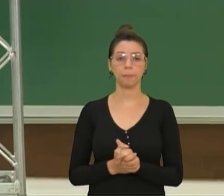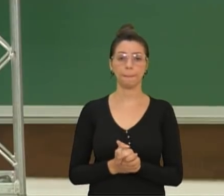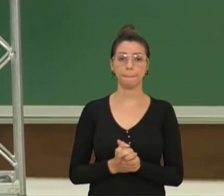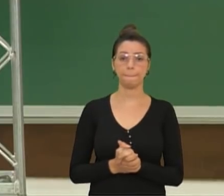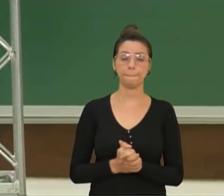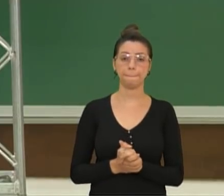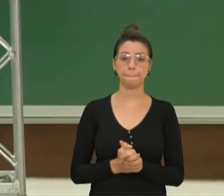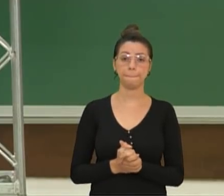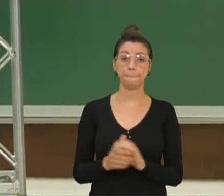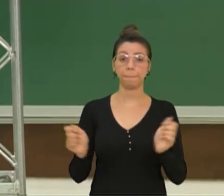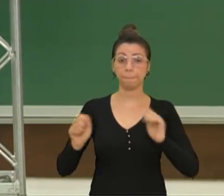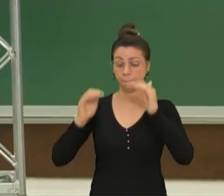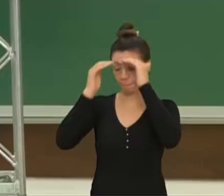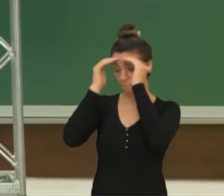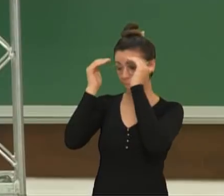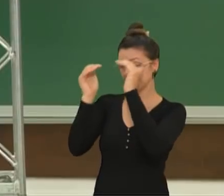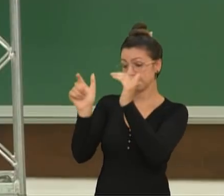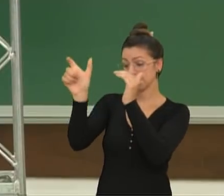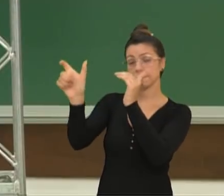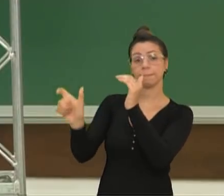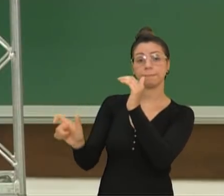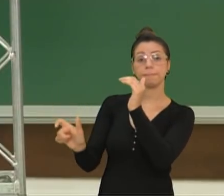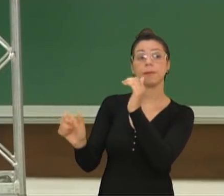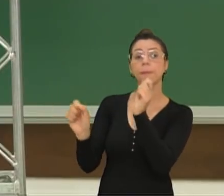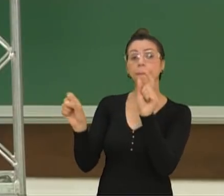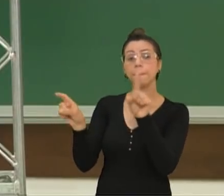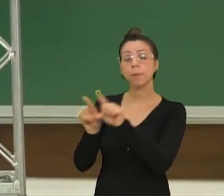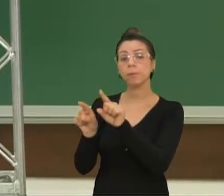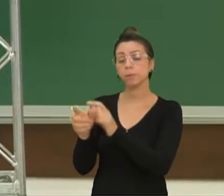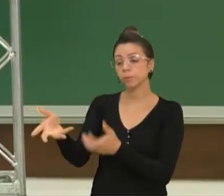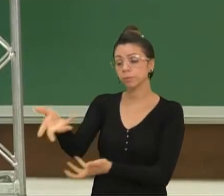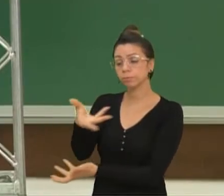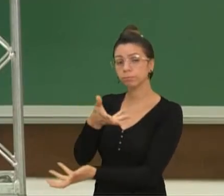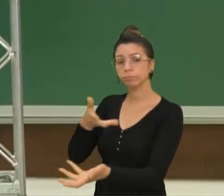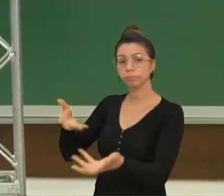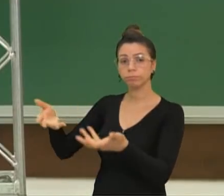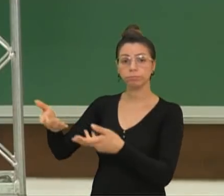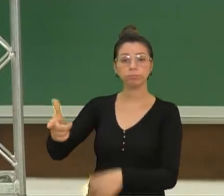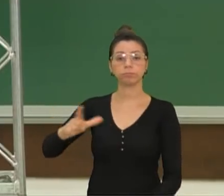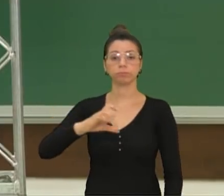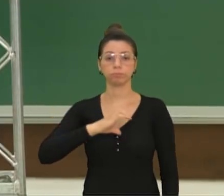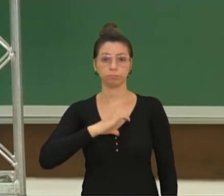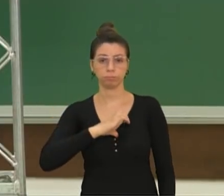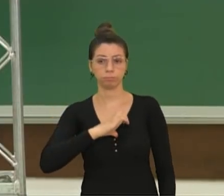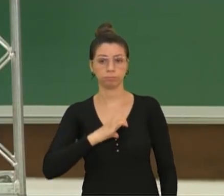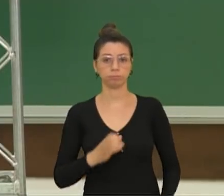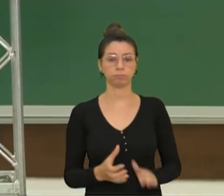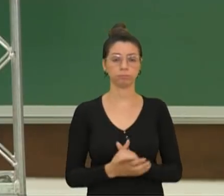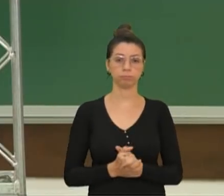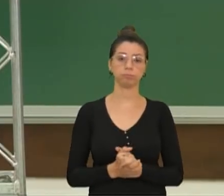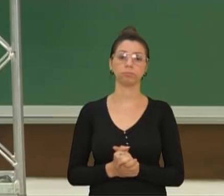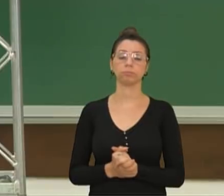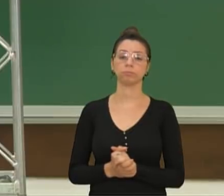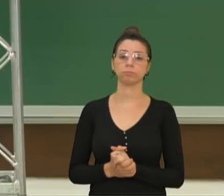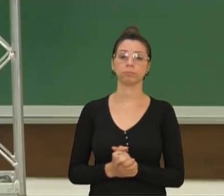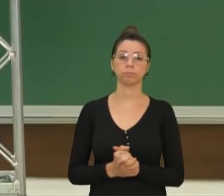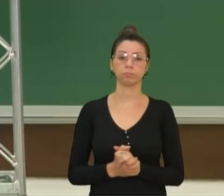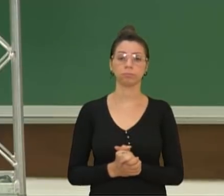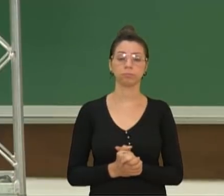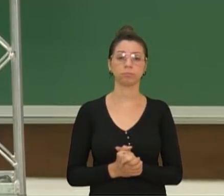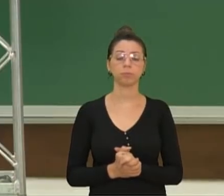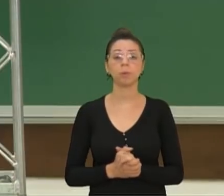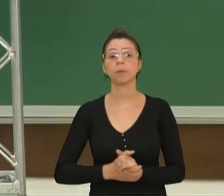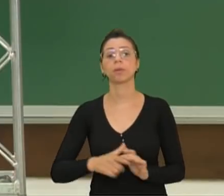ela tem que ser respeitada para que possa ter essa ética. Não pode ser ter a autoconfiança,